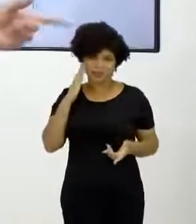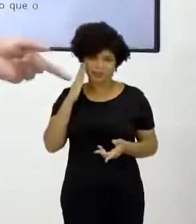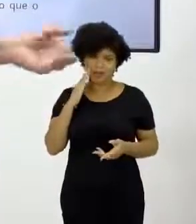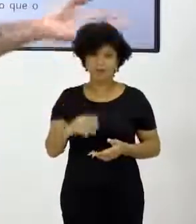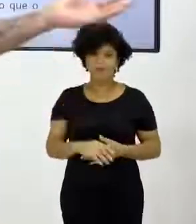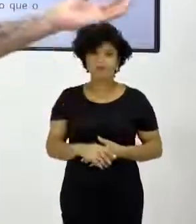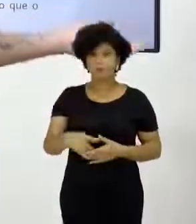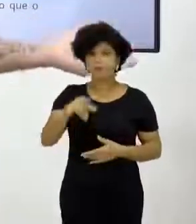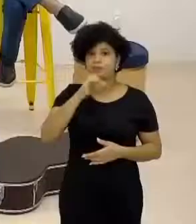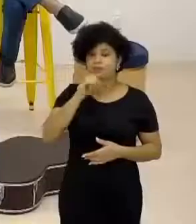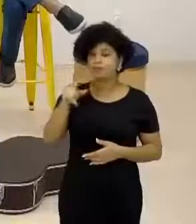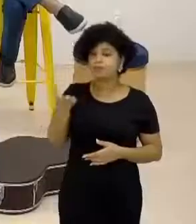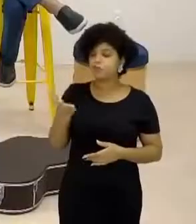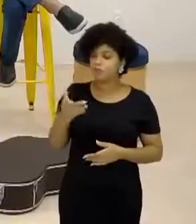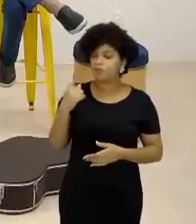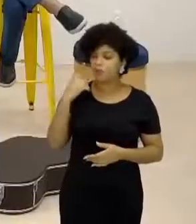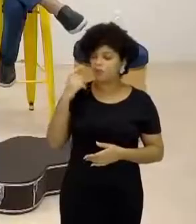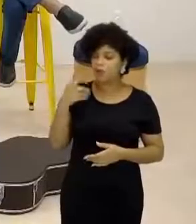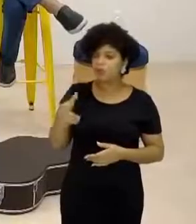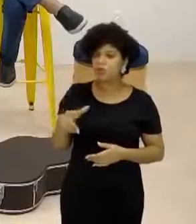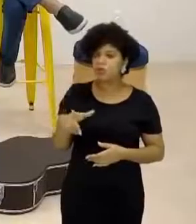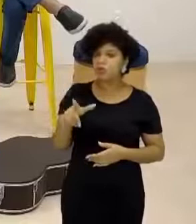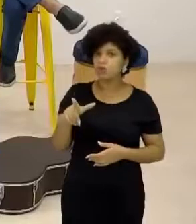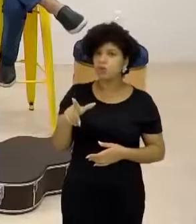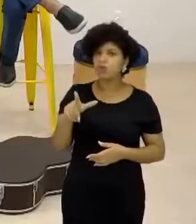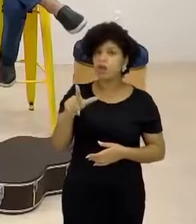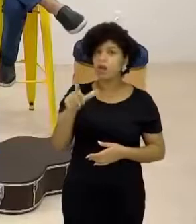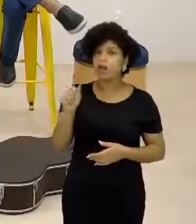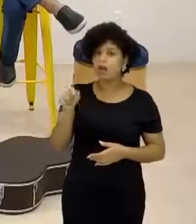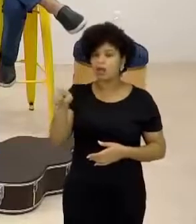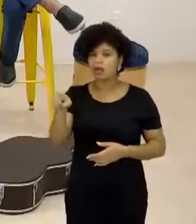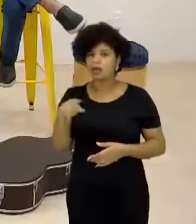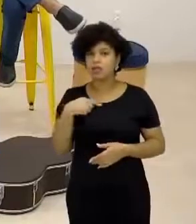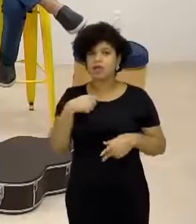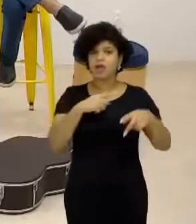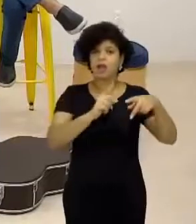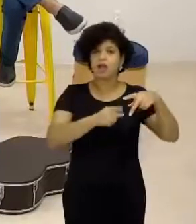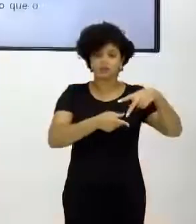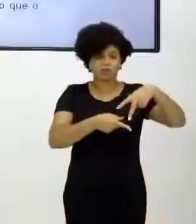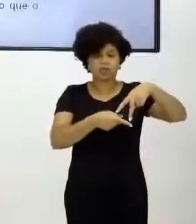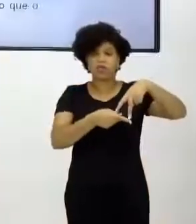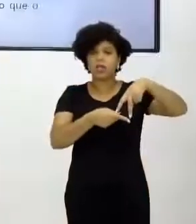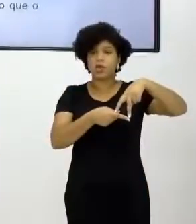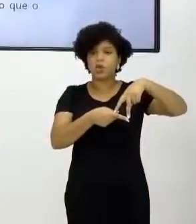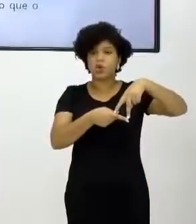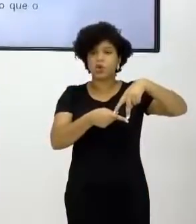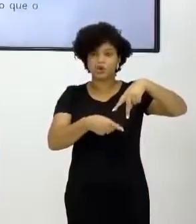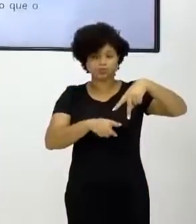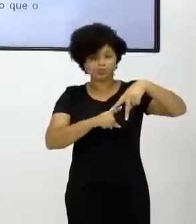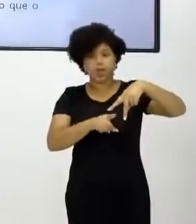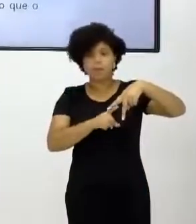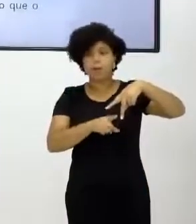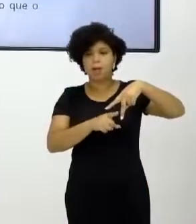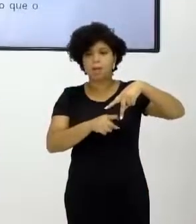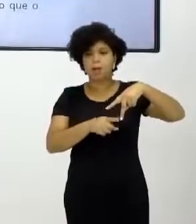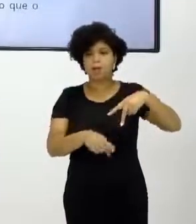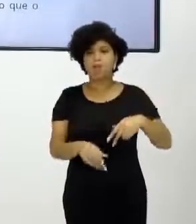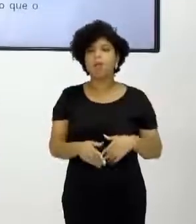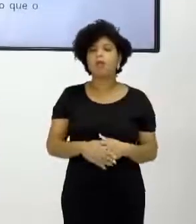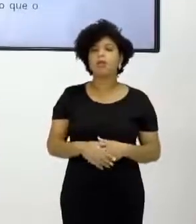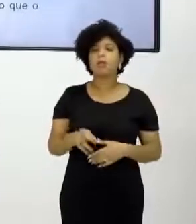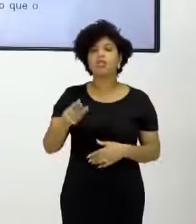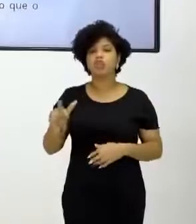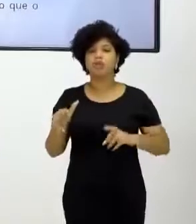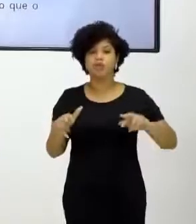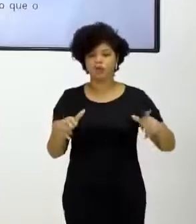beleza? Mesma coisa, se eu fizer um lá aqui, se eu fizesse aqui um lá também no triângulo, você distinguir, né, através da fonte sonora